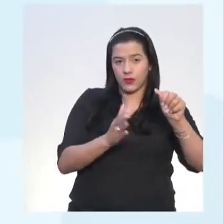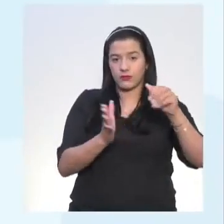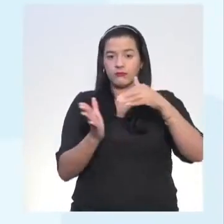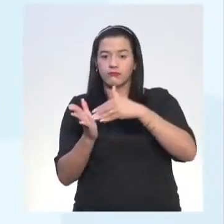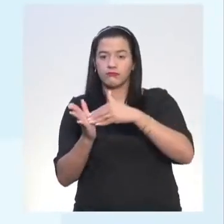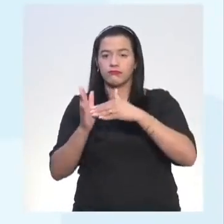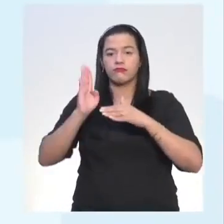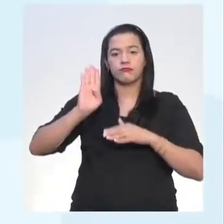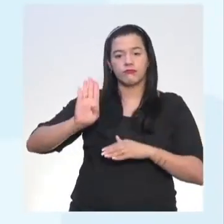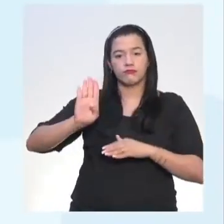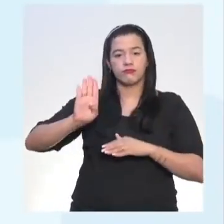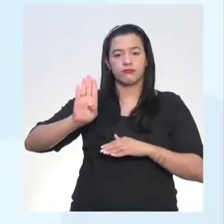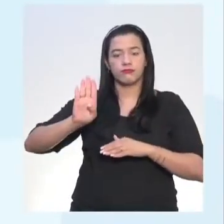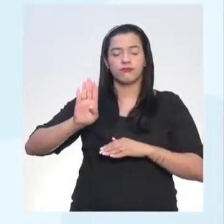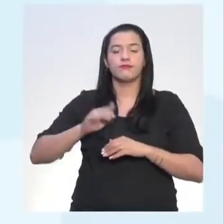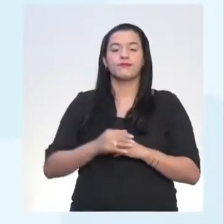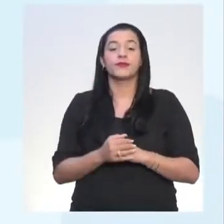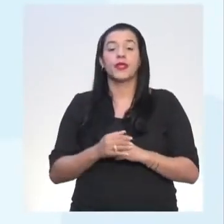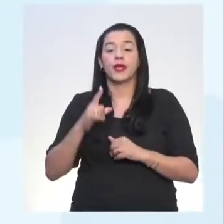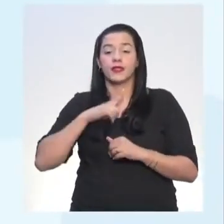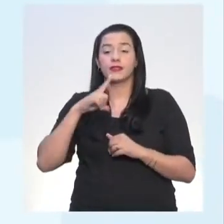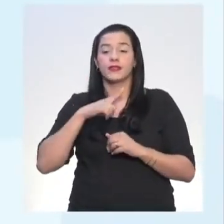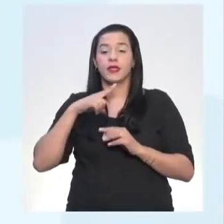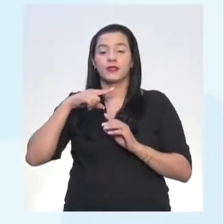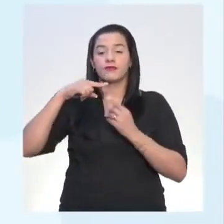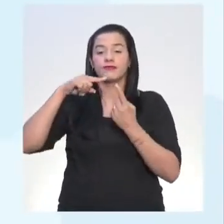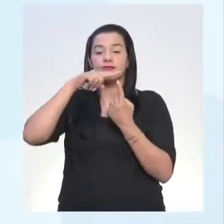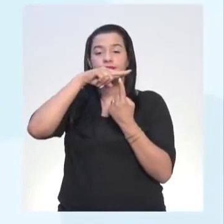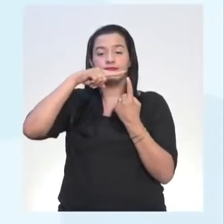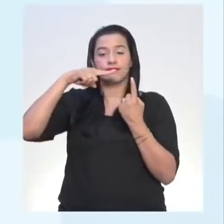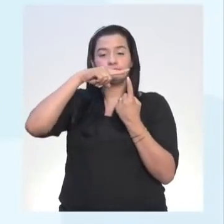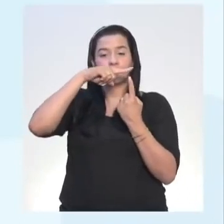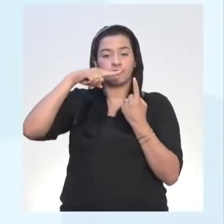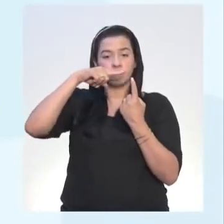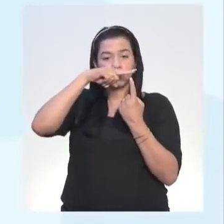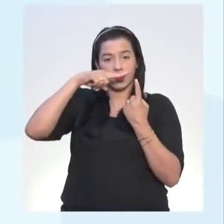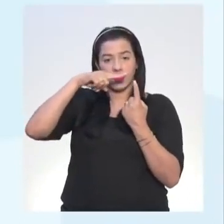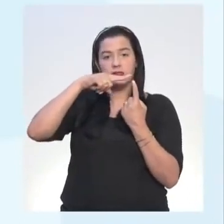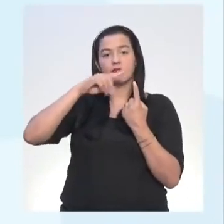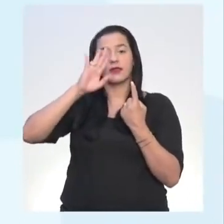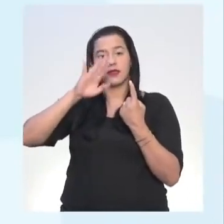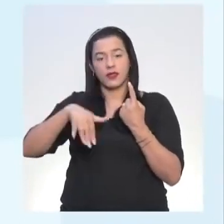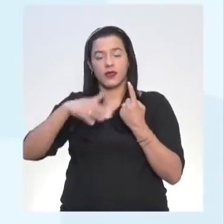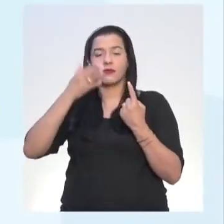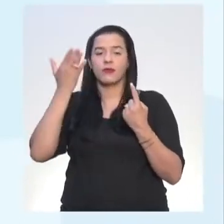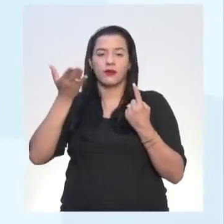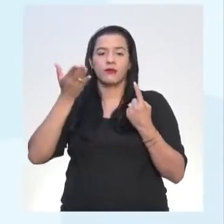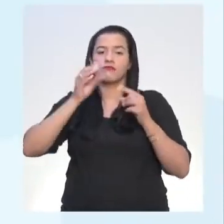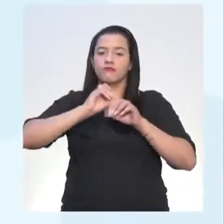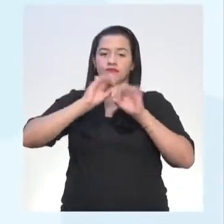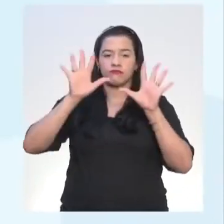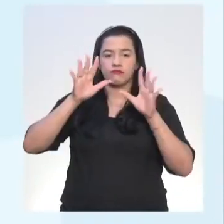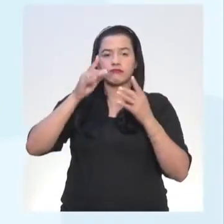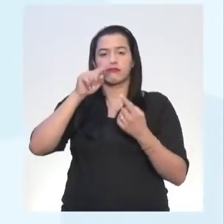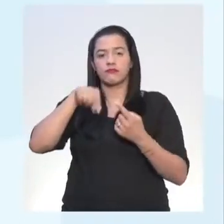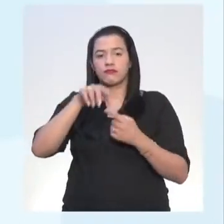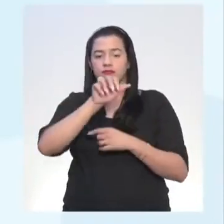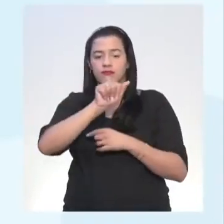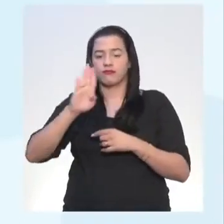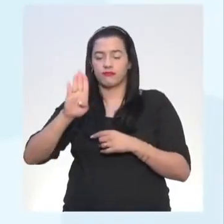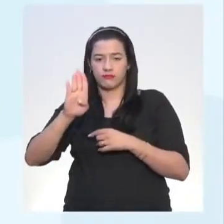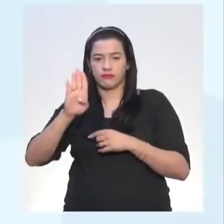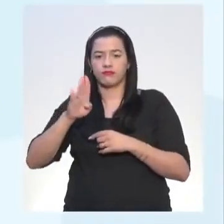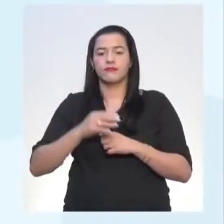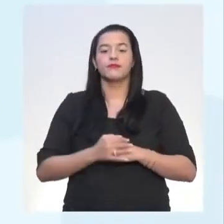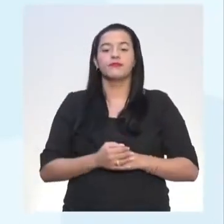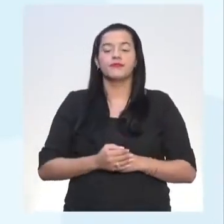ponto B. E a gente coloca o tracinho em cima para definir esse lado aí. Esse lado AB, ele